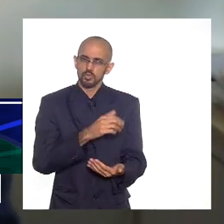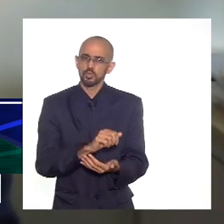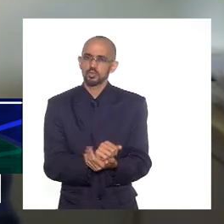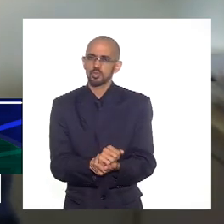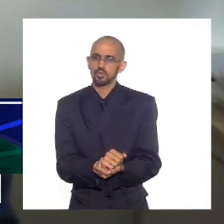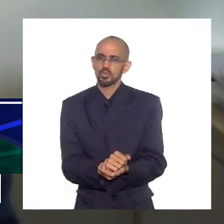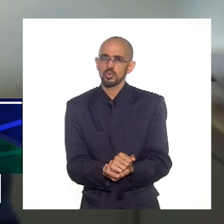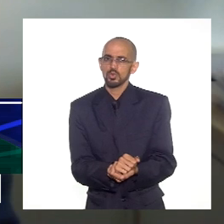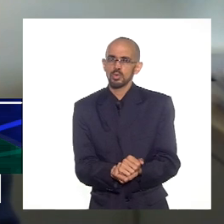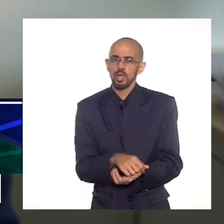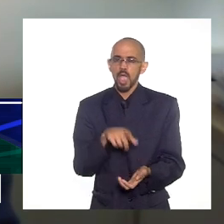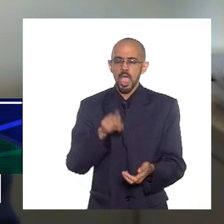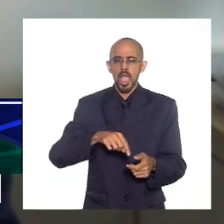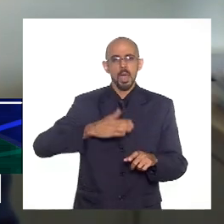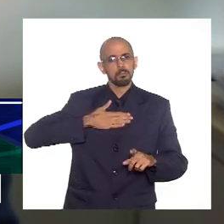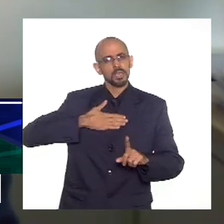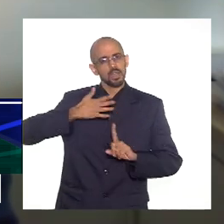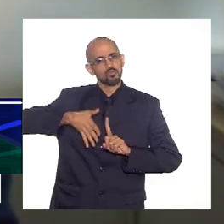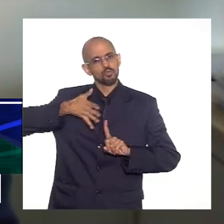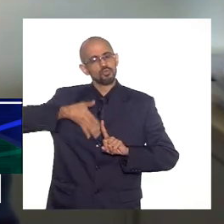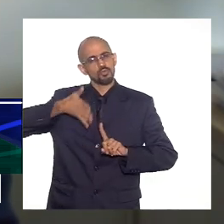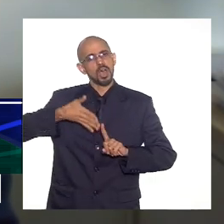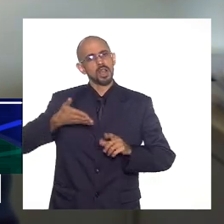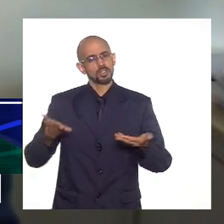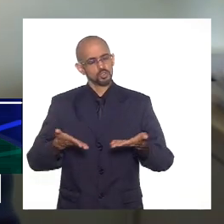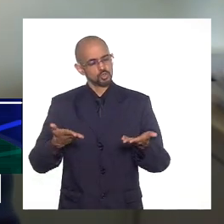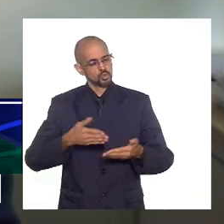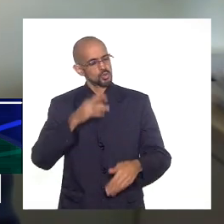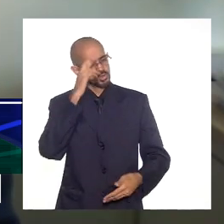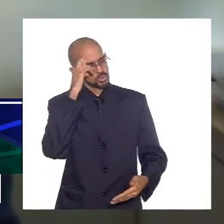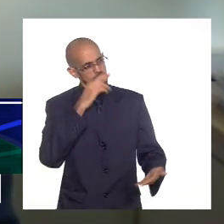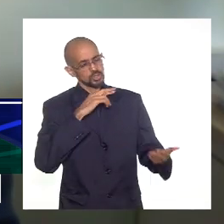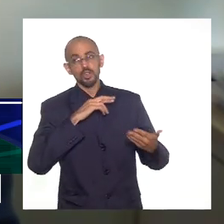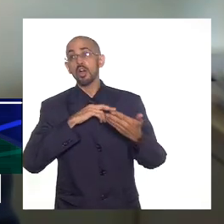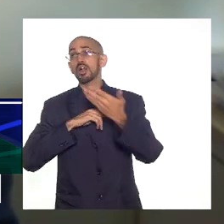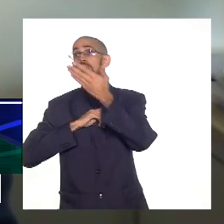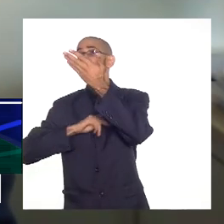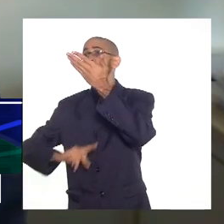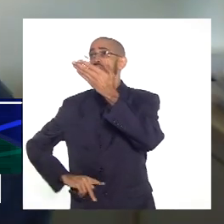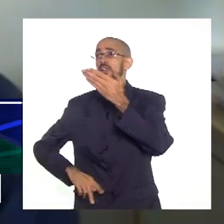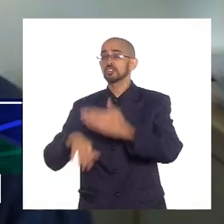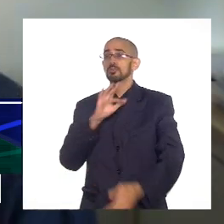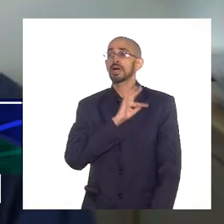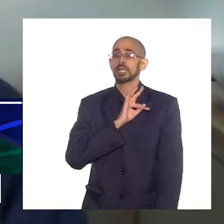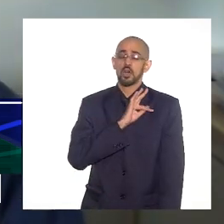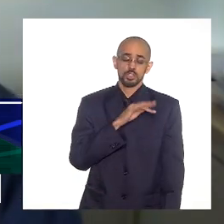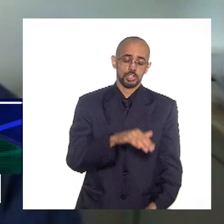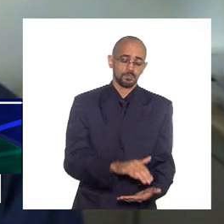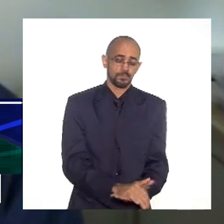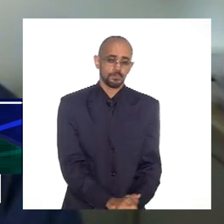aqui a minha fala no dia de hoje, da senhora deputada presidente Marta Rocha.